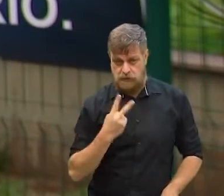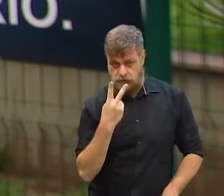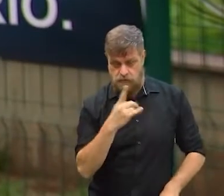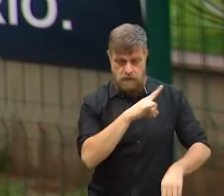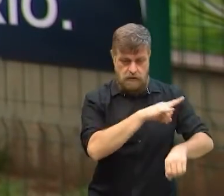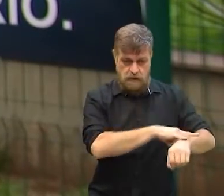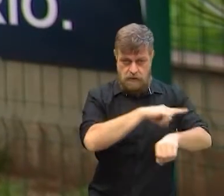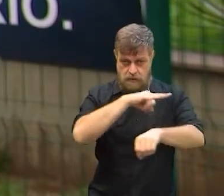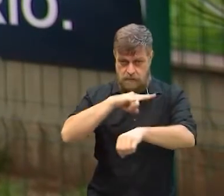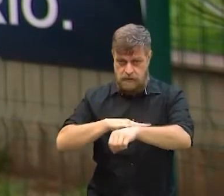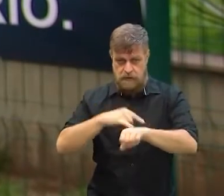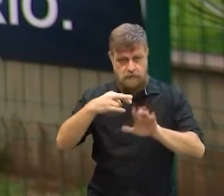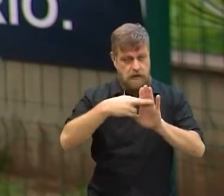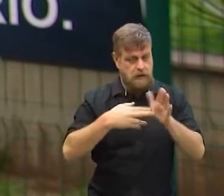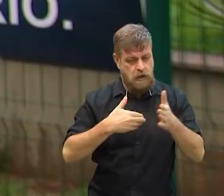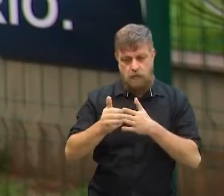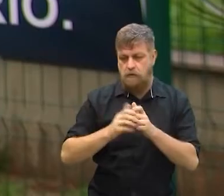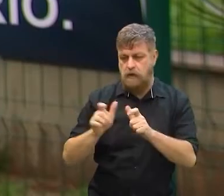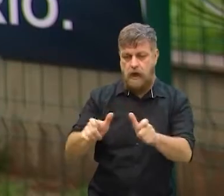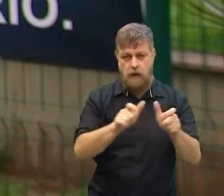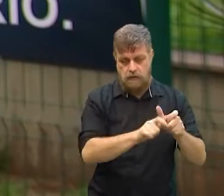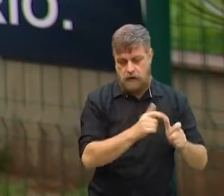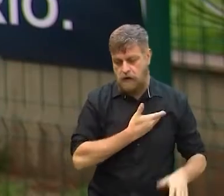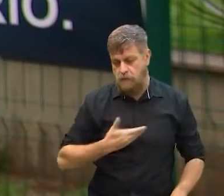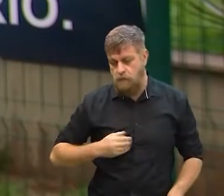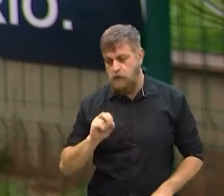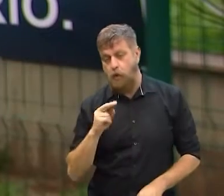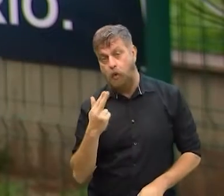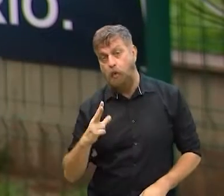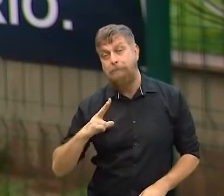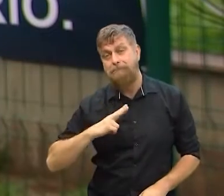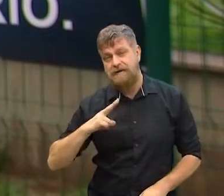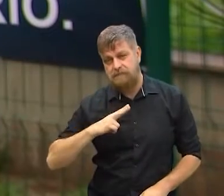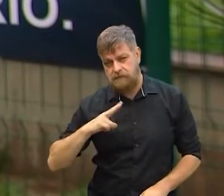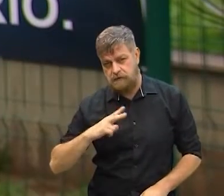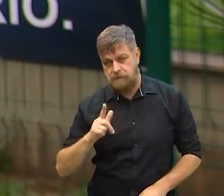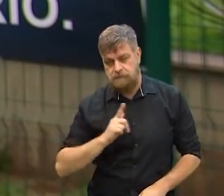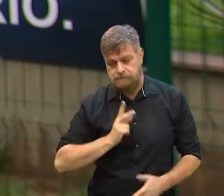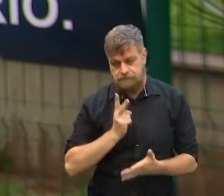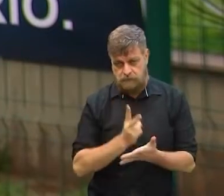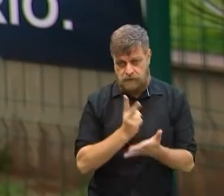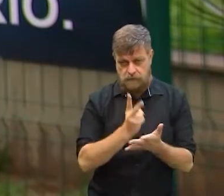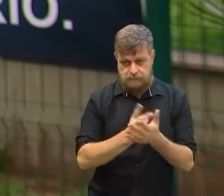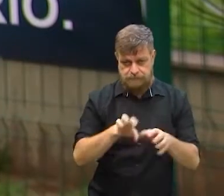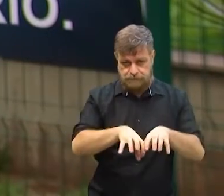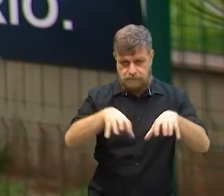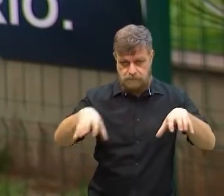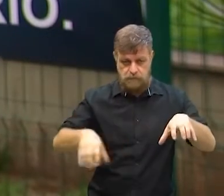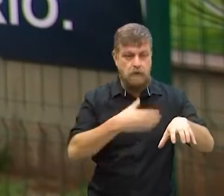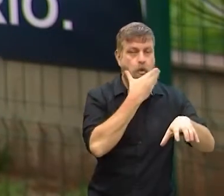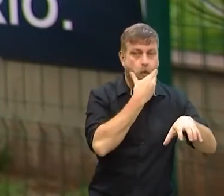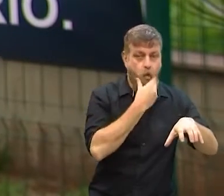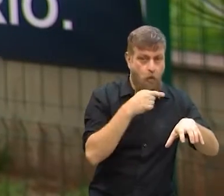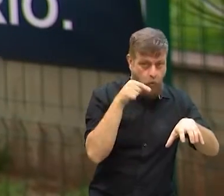mais de um, a regra vale para qualquer estabelecimento, tanto público quanto privado, e fica mantida a separação